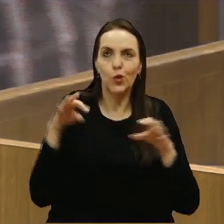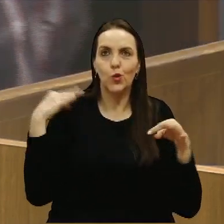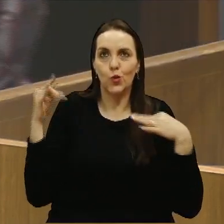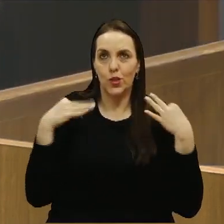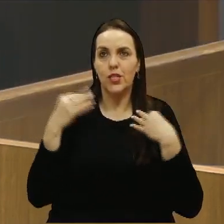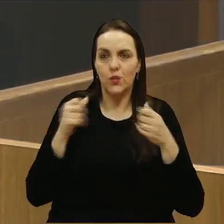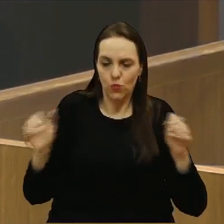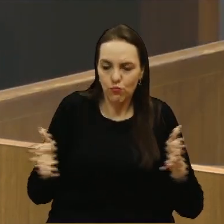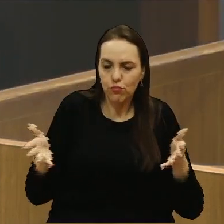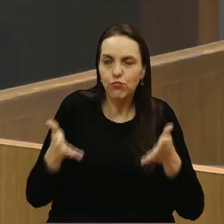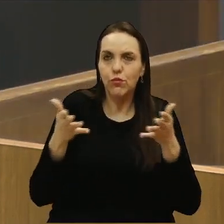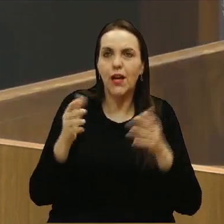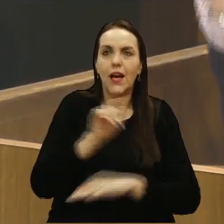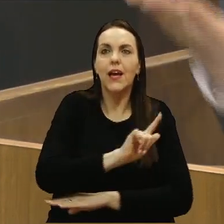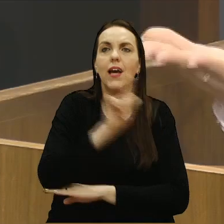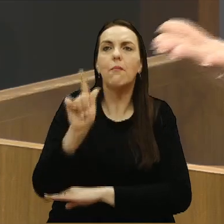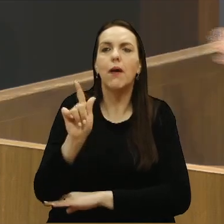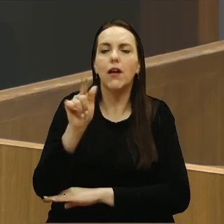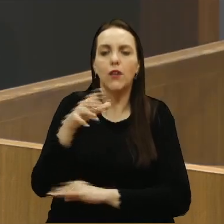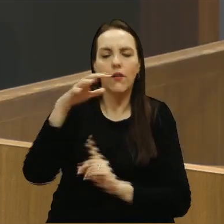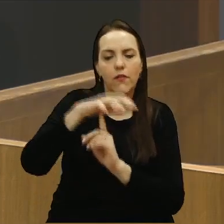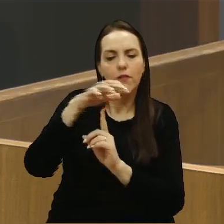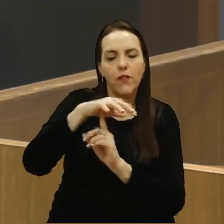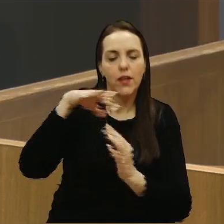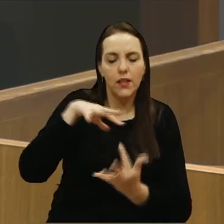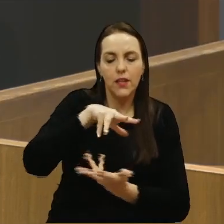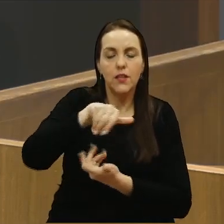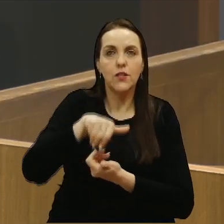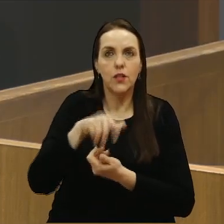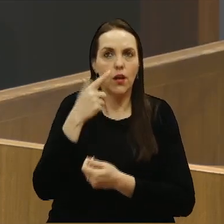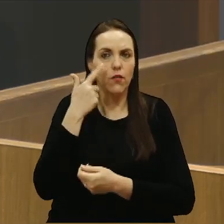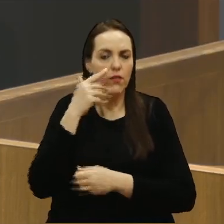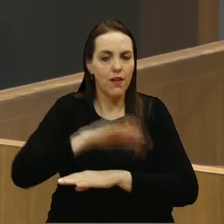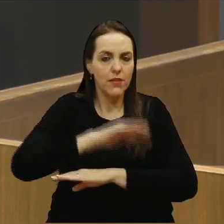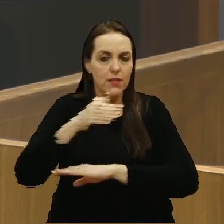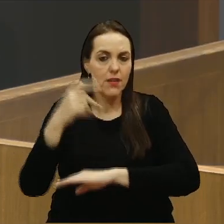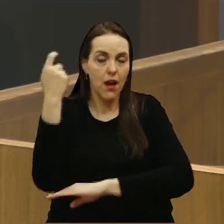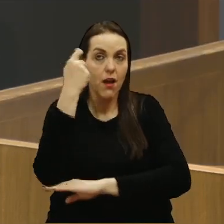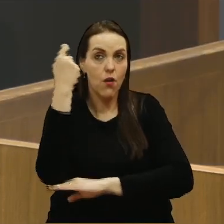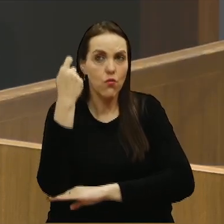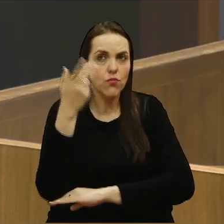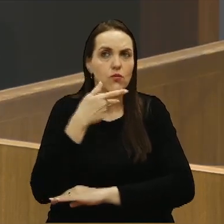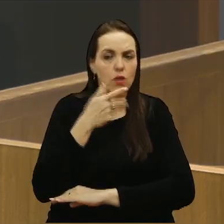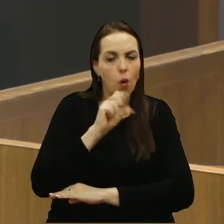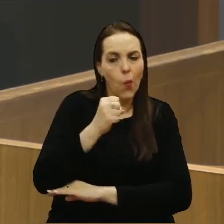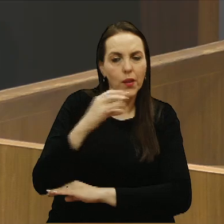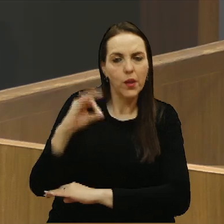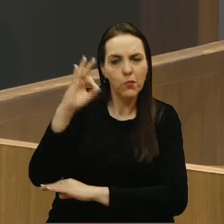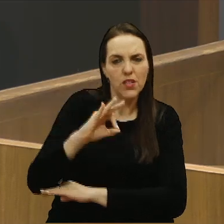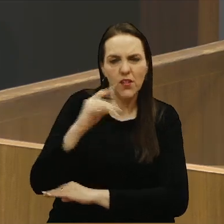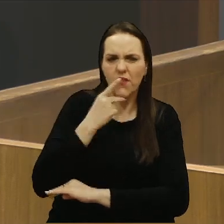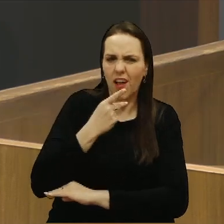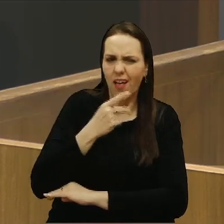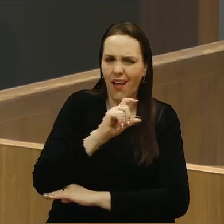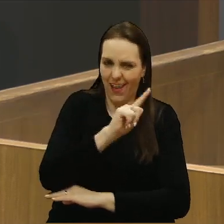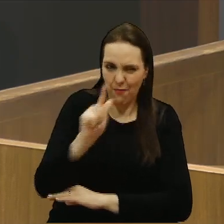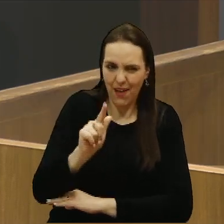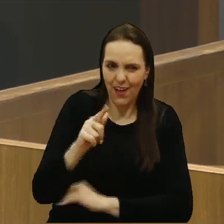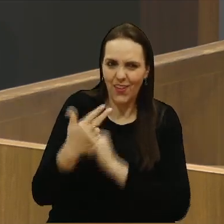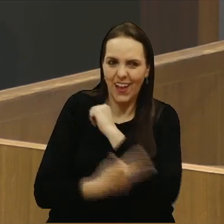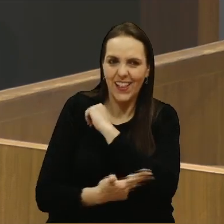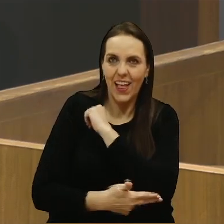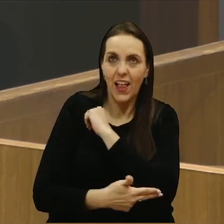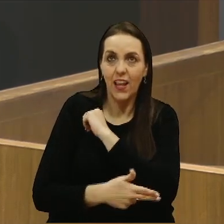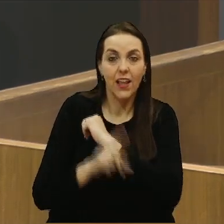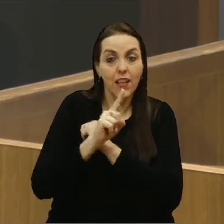temos Gramado, quando você vai numa feira internacional, você diz Serra Gaúcha, 80% das pessoas dizem, é Gramado? É Canela? E a gente diz,